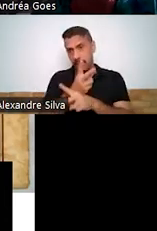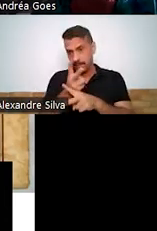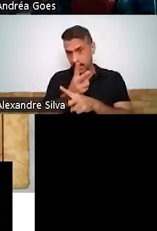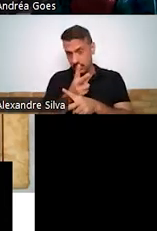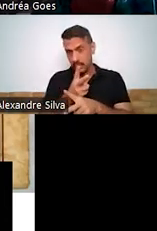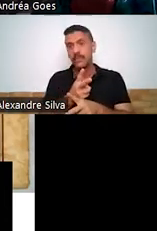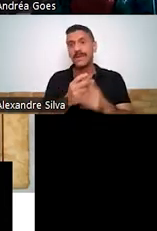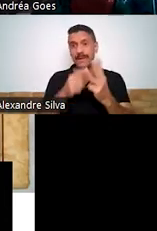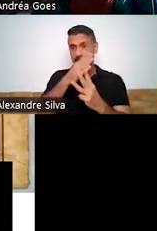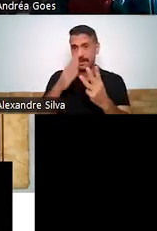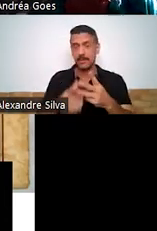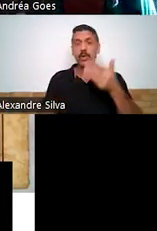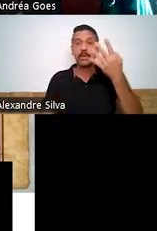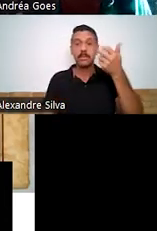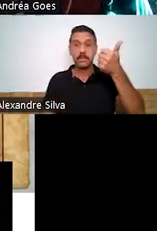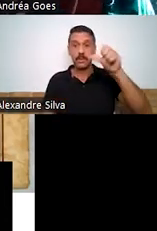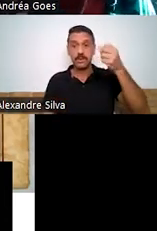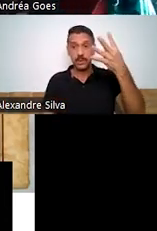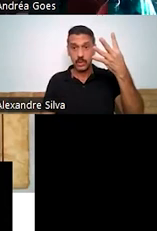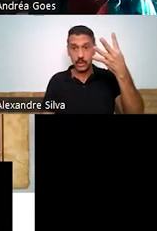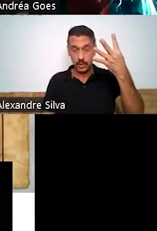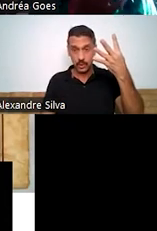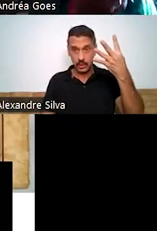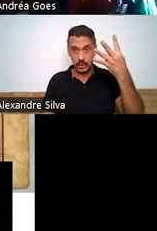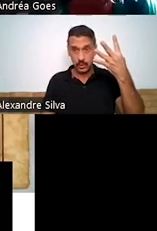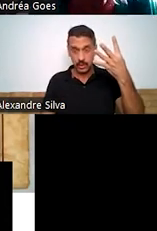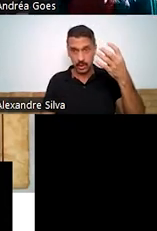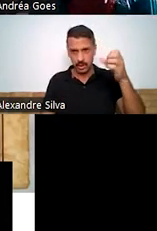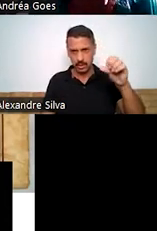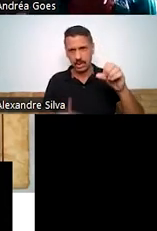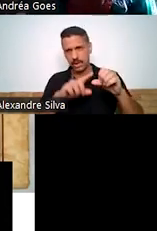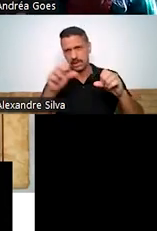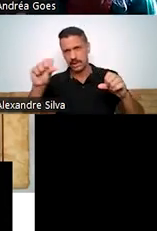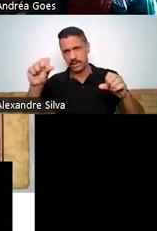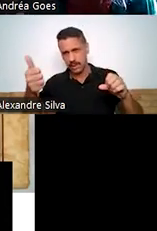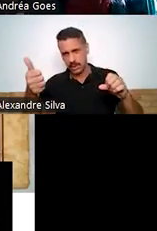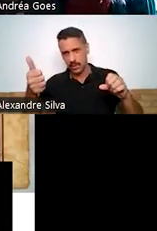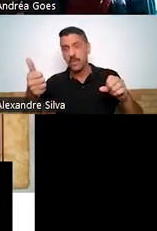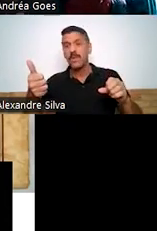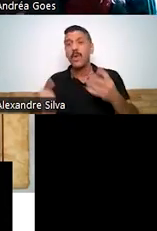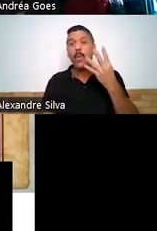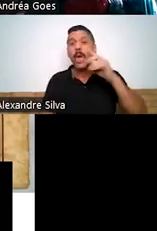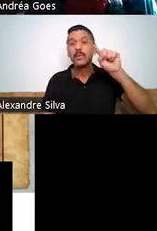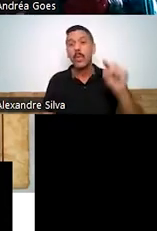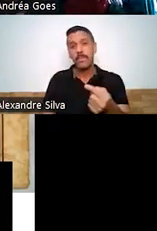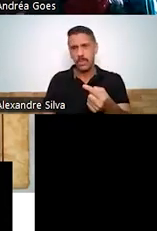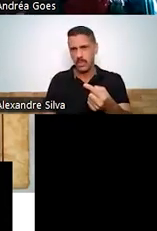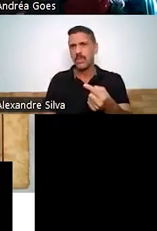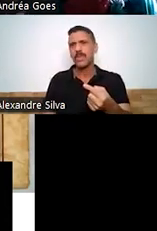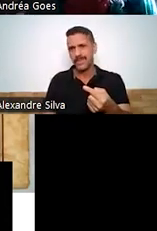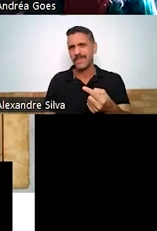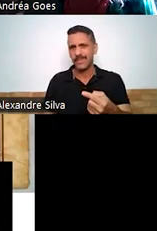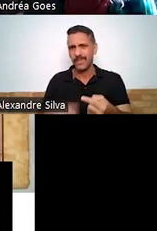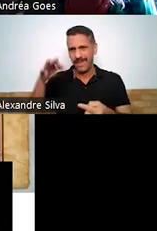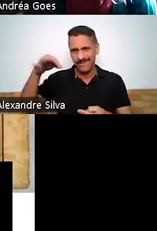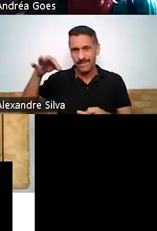49 a 61, em volumes. São 4.000, o que eu li são 4.000 páginas. É bem denso, mas é uma